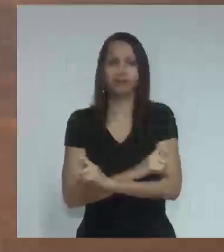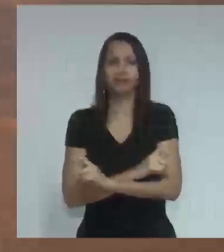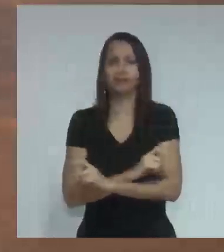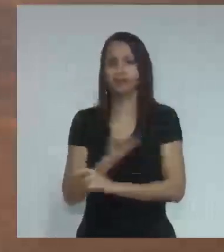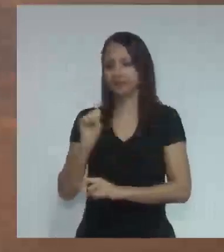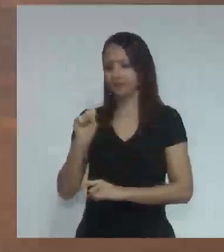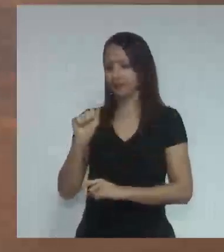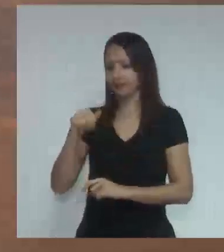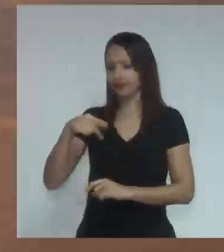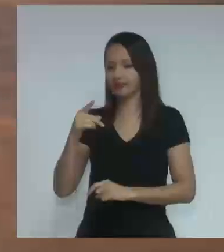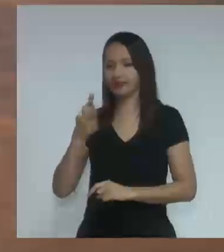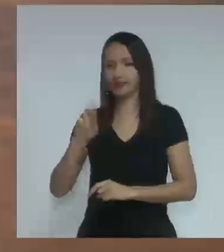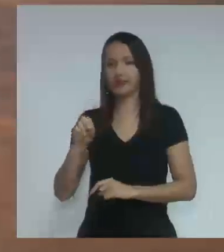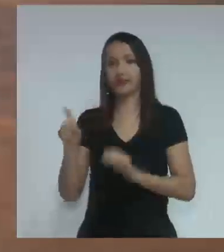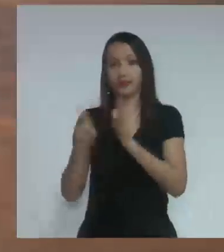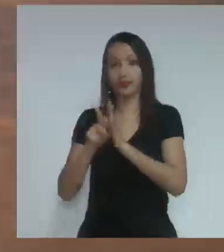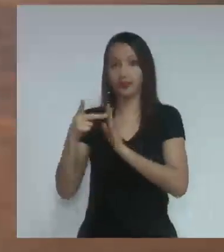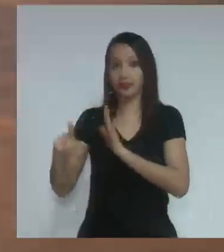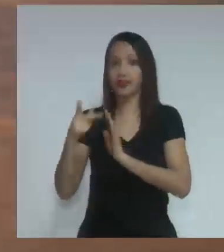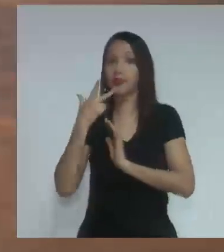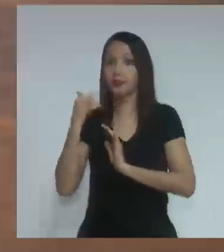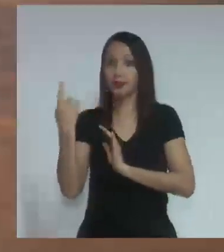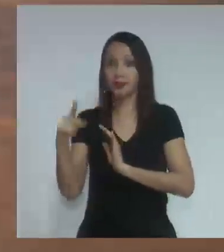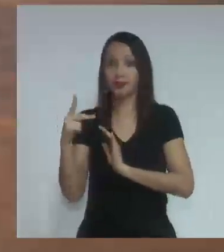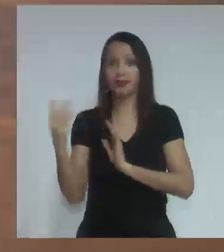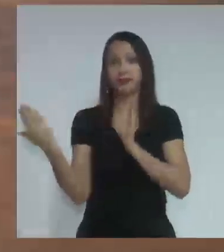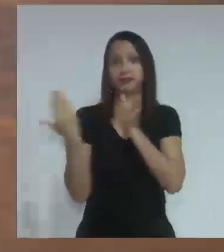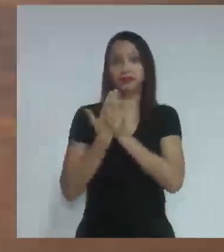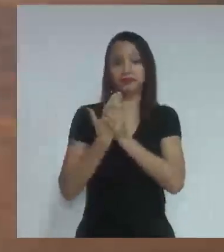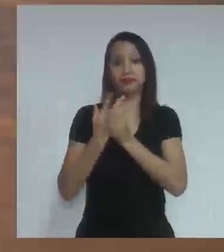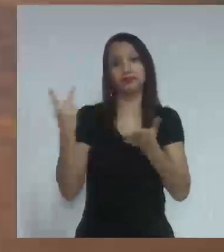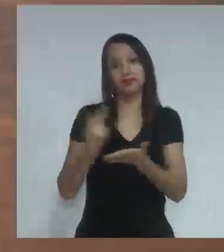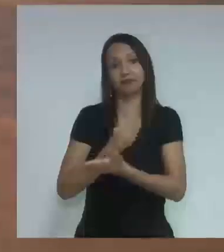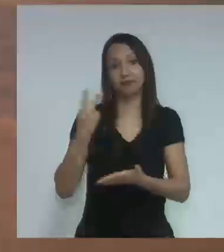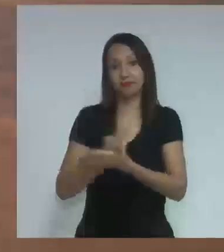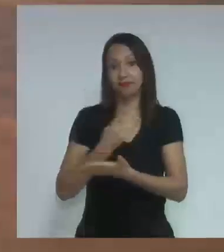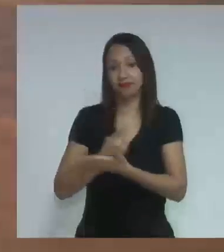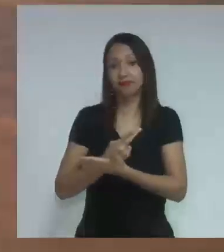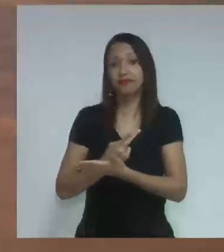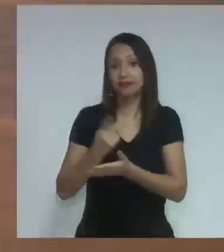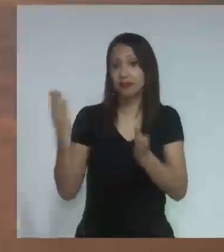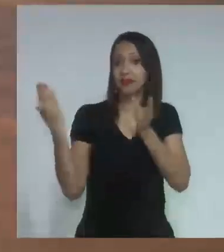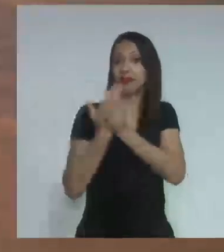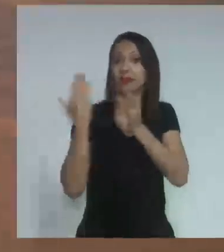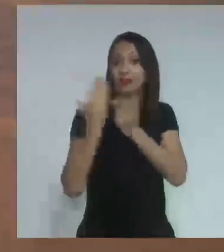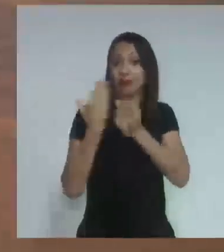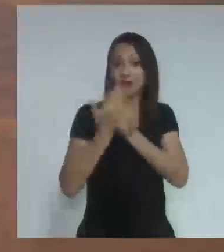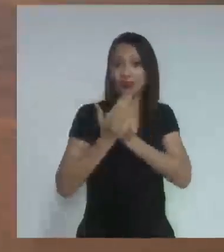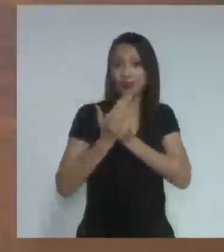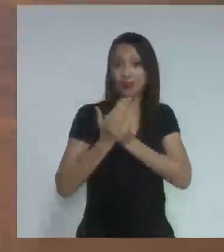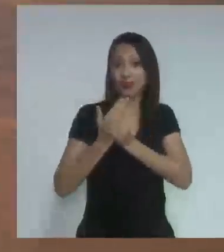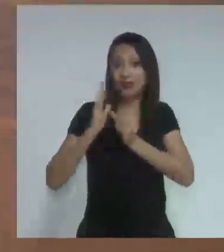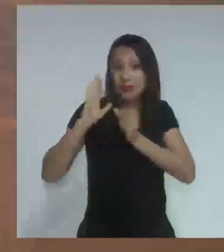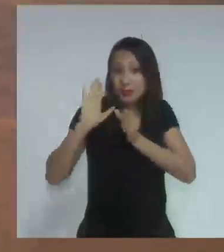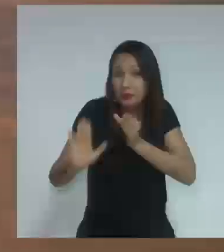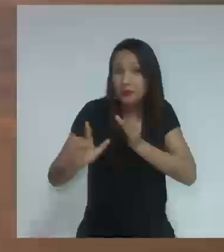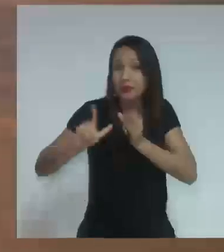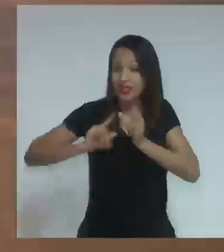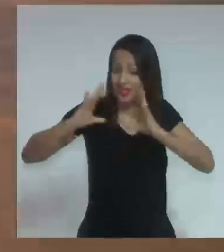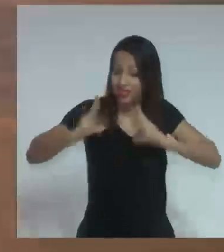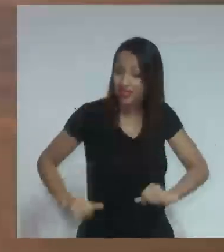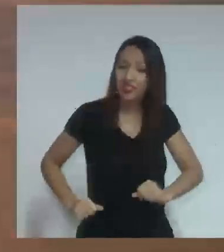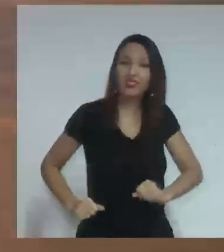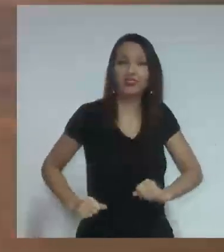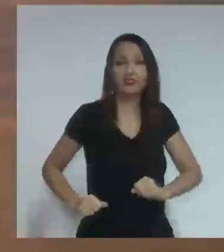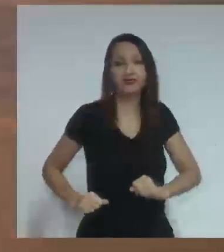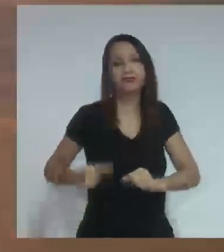do pai dele, quão doloroso é ser processado injustamente. Porque ele está passando pela mesma